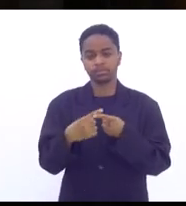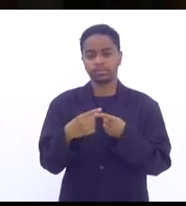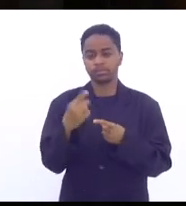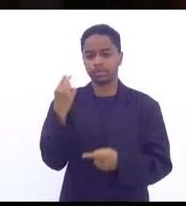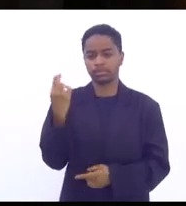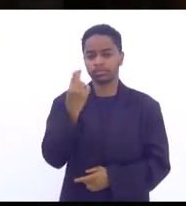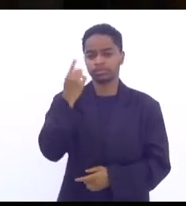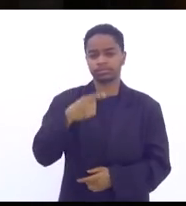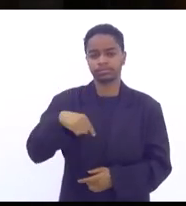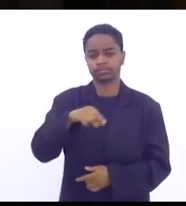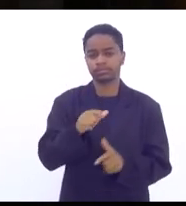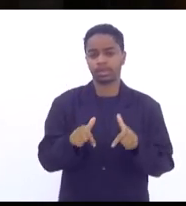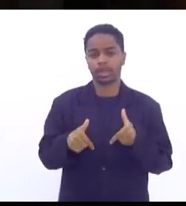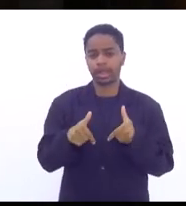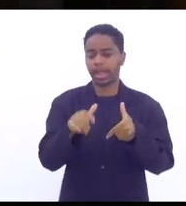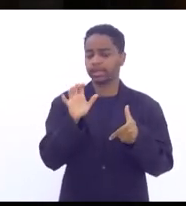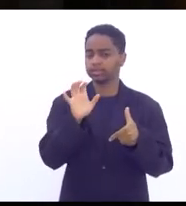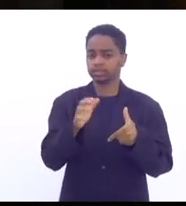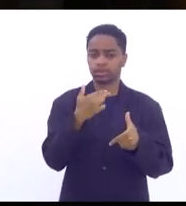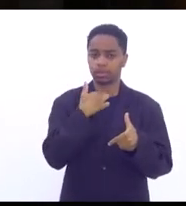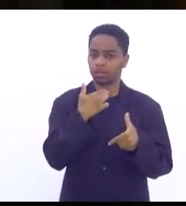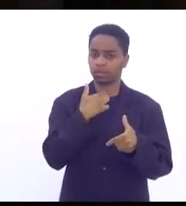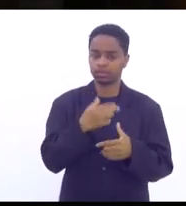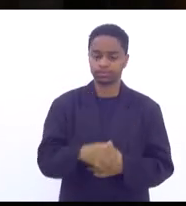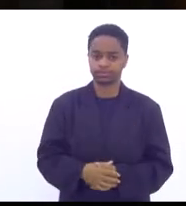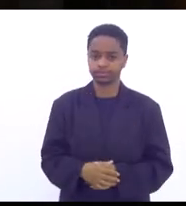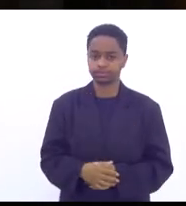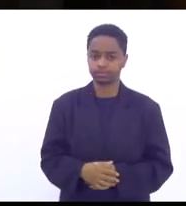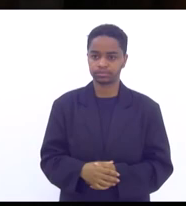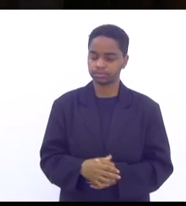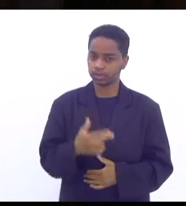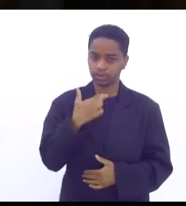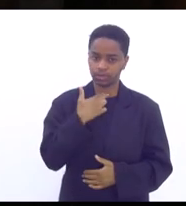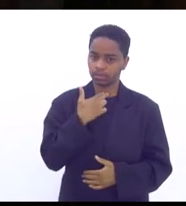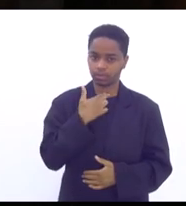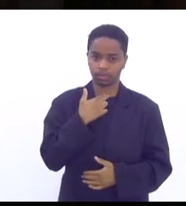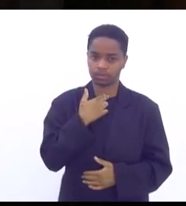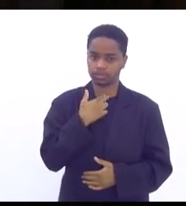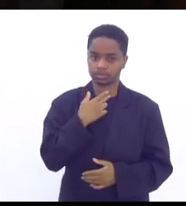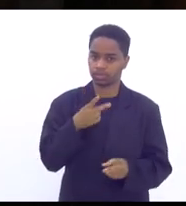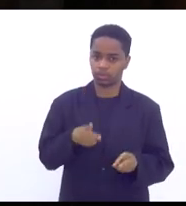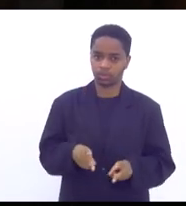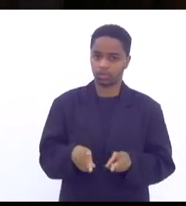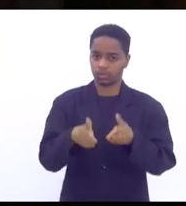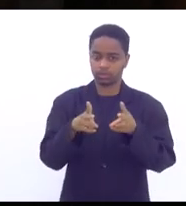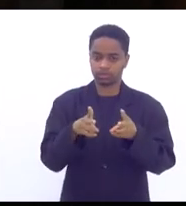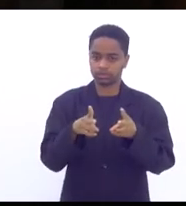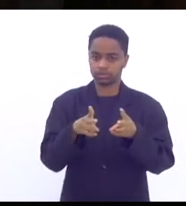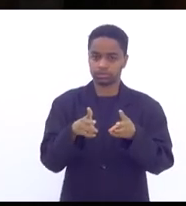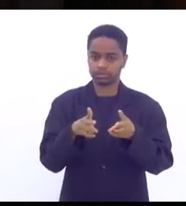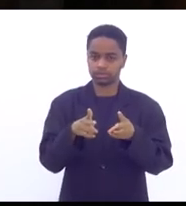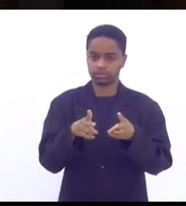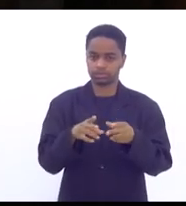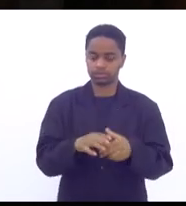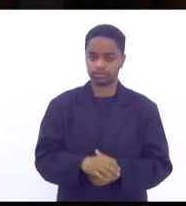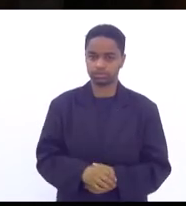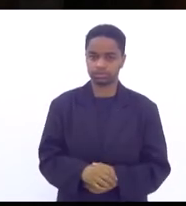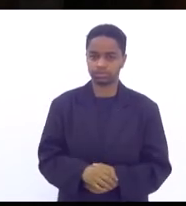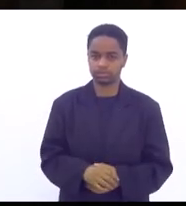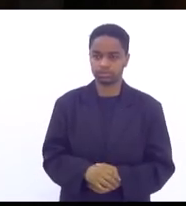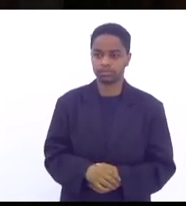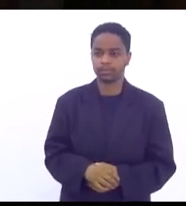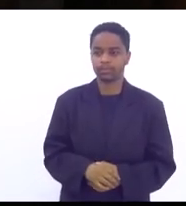se faça o que estão fazendo. Não pode continuar esse absurdo, porque,